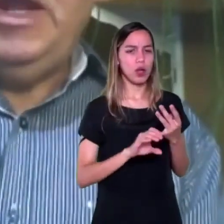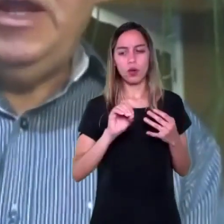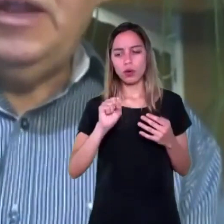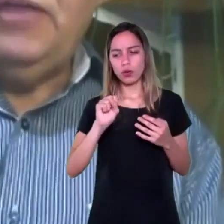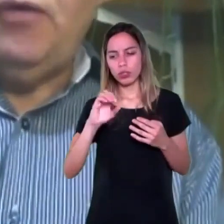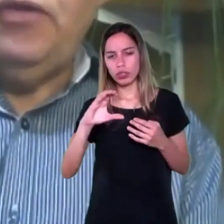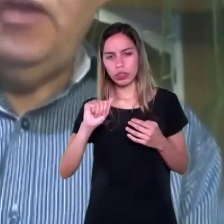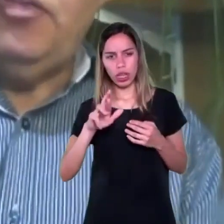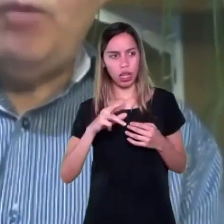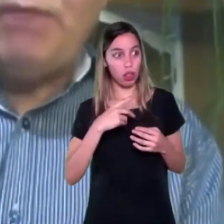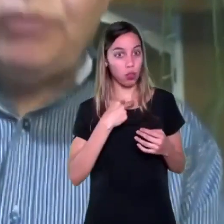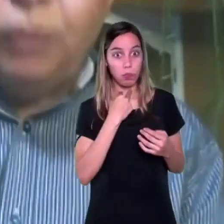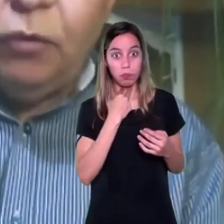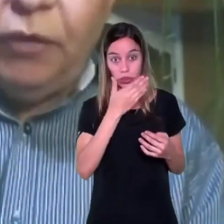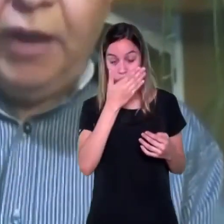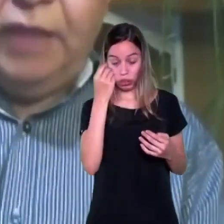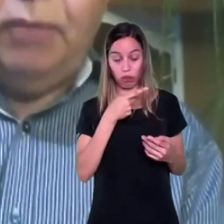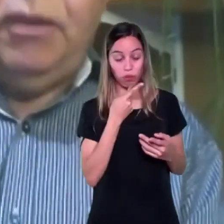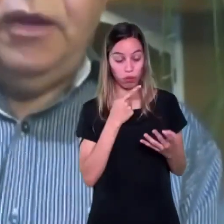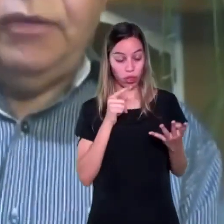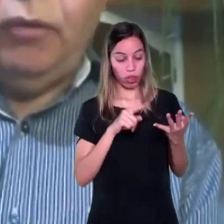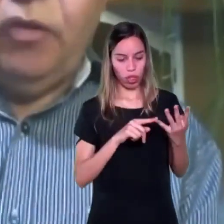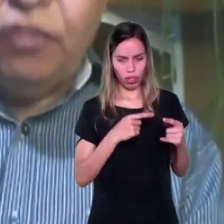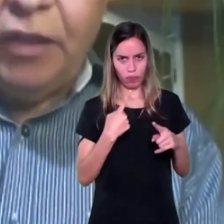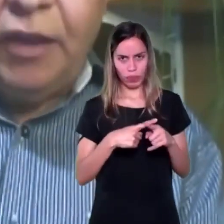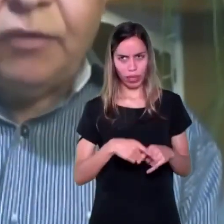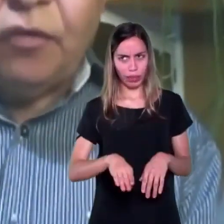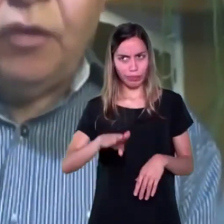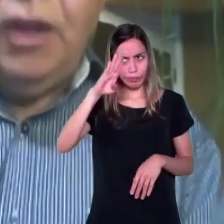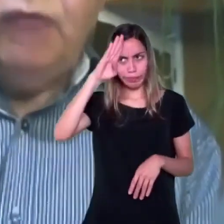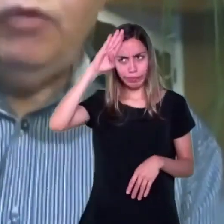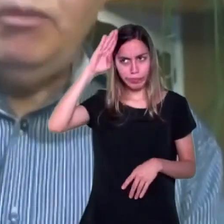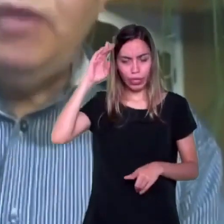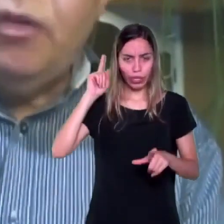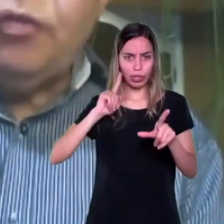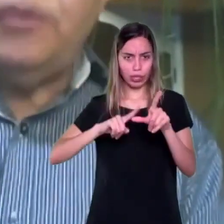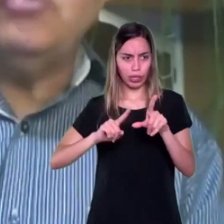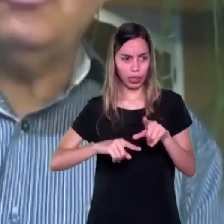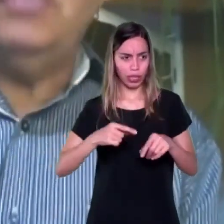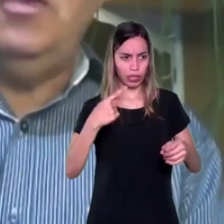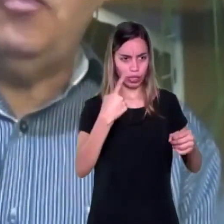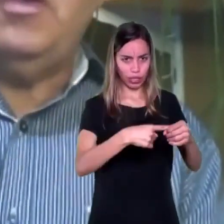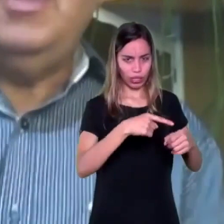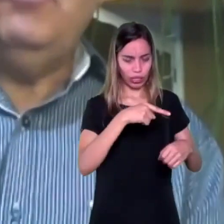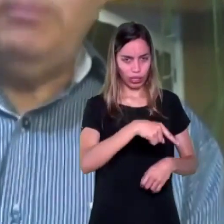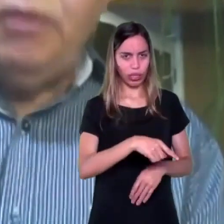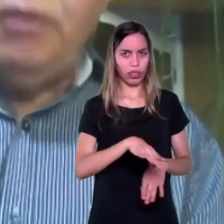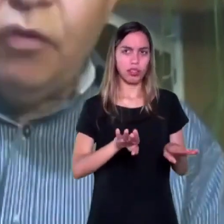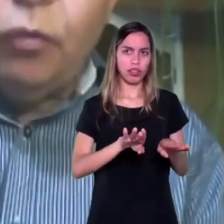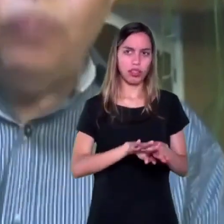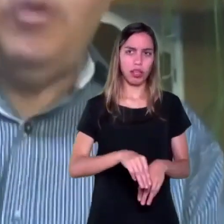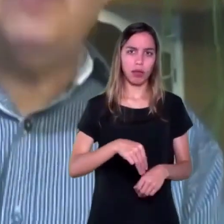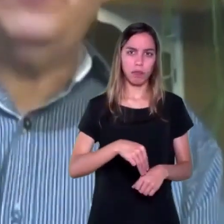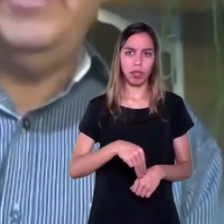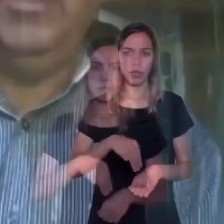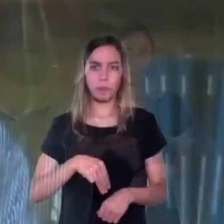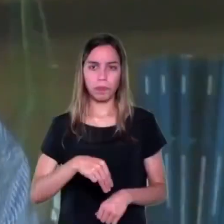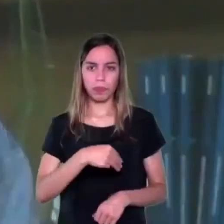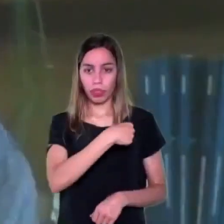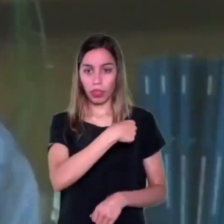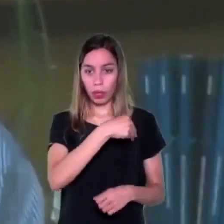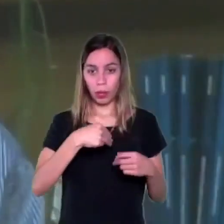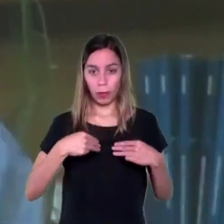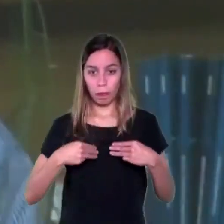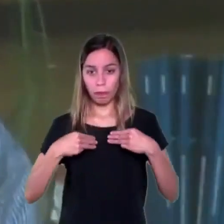porque ele é itaunense, é o patrono da Academia Itaunense de Letras, foi ministro da Justiça, foi ministro do